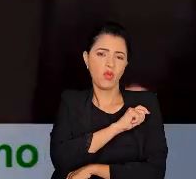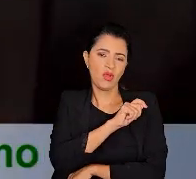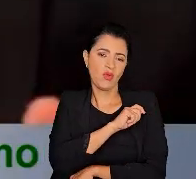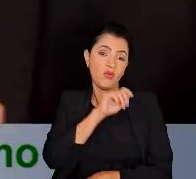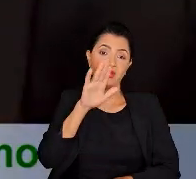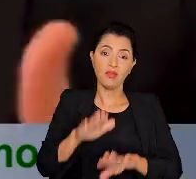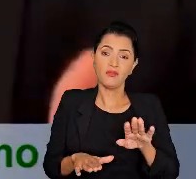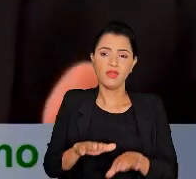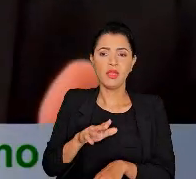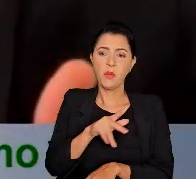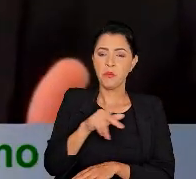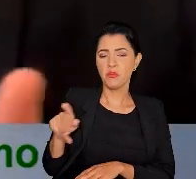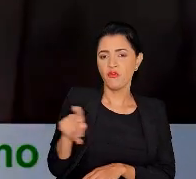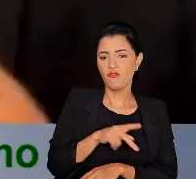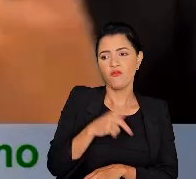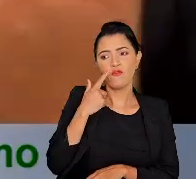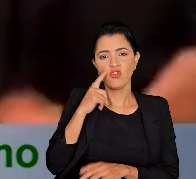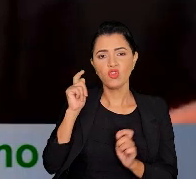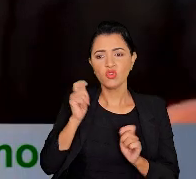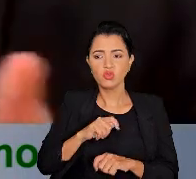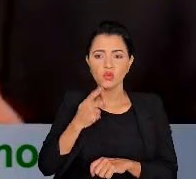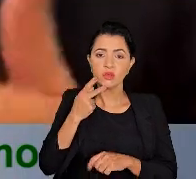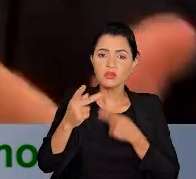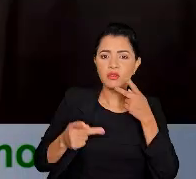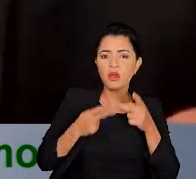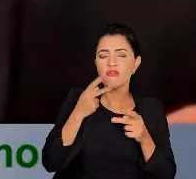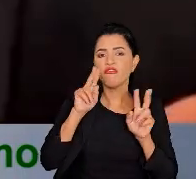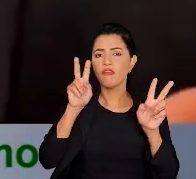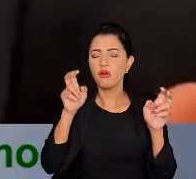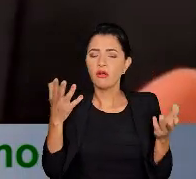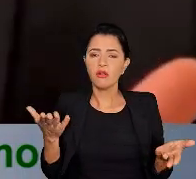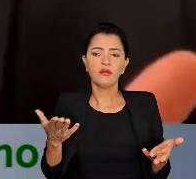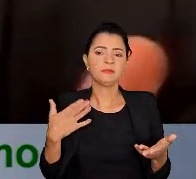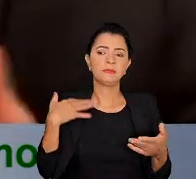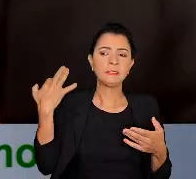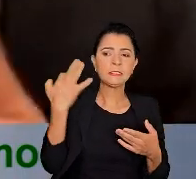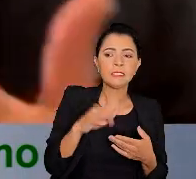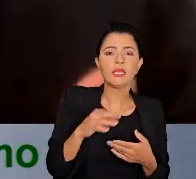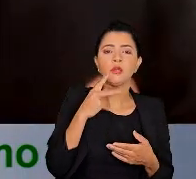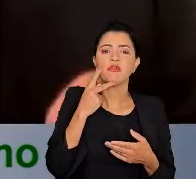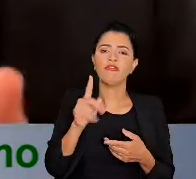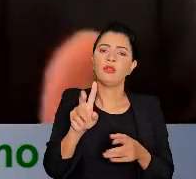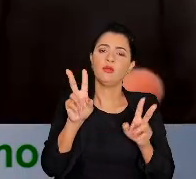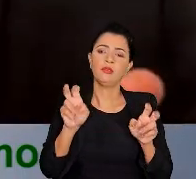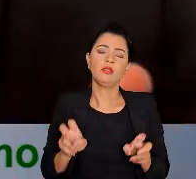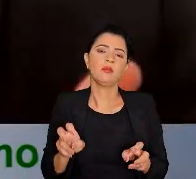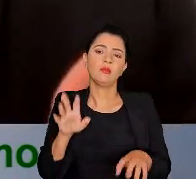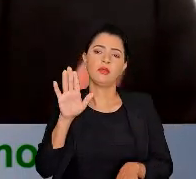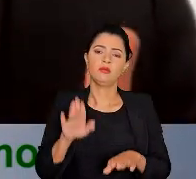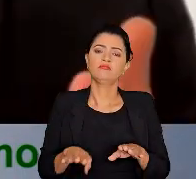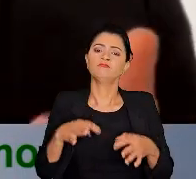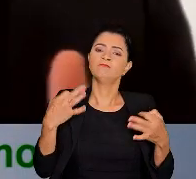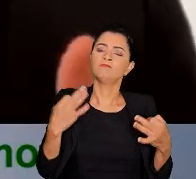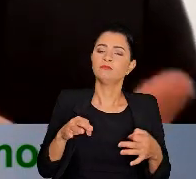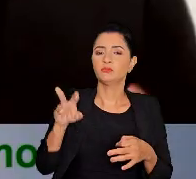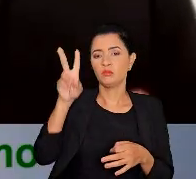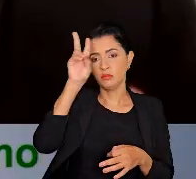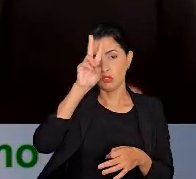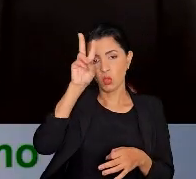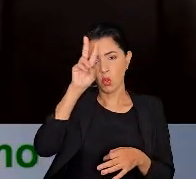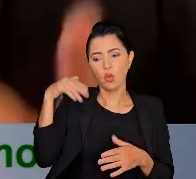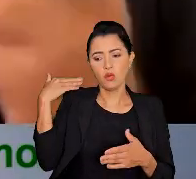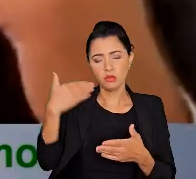professor está habilitado e da maneira adequada para tratar do tema com propriedade histórica. Então,